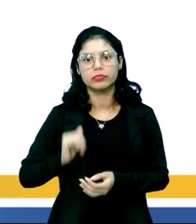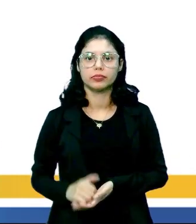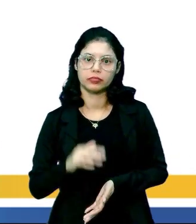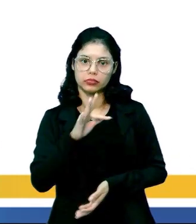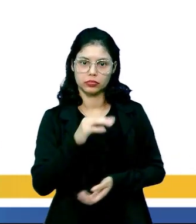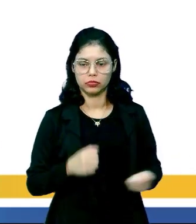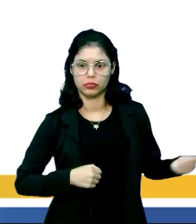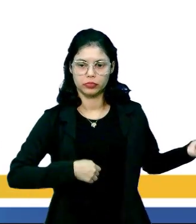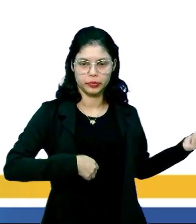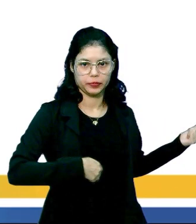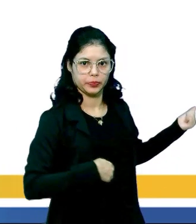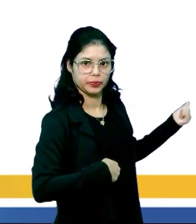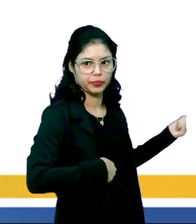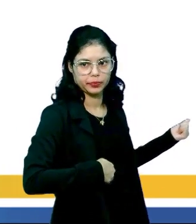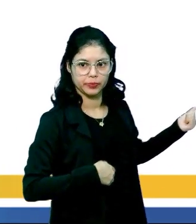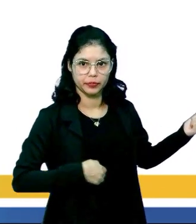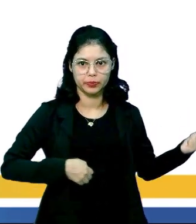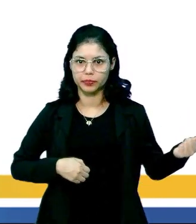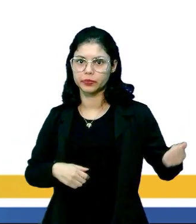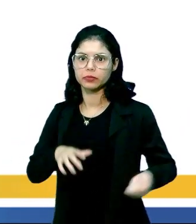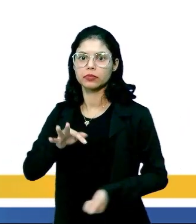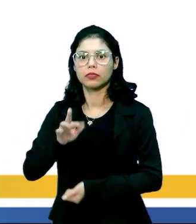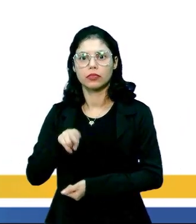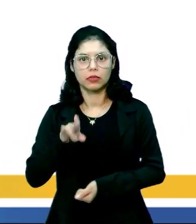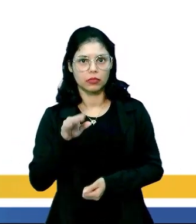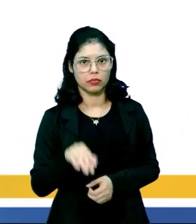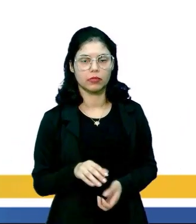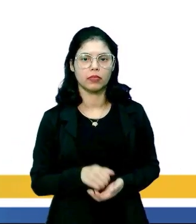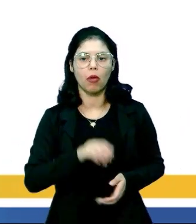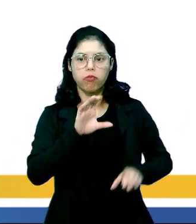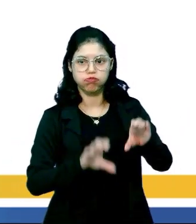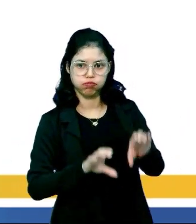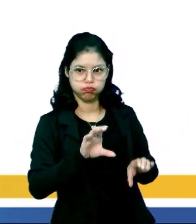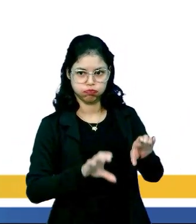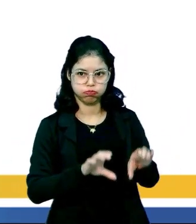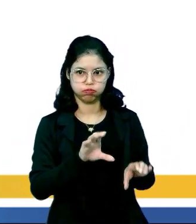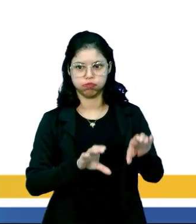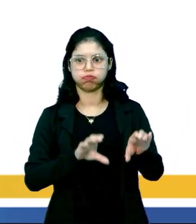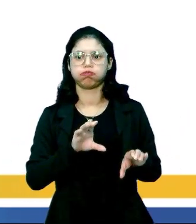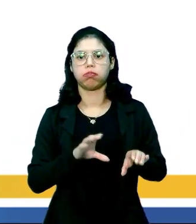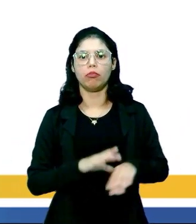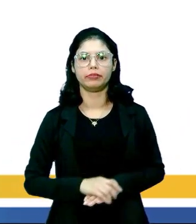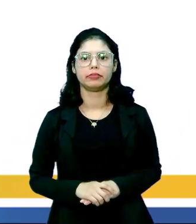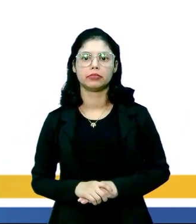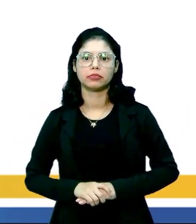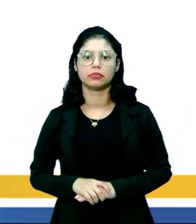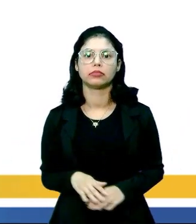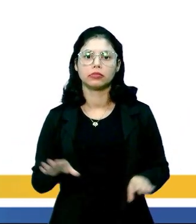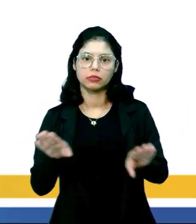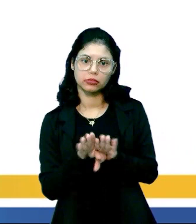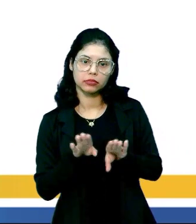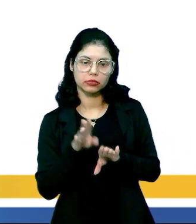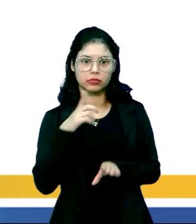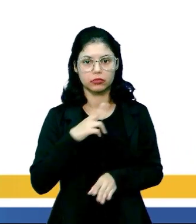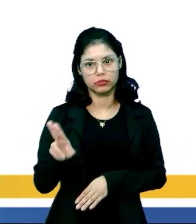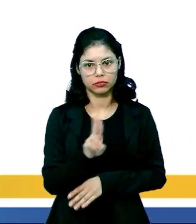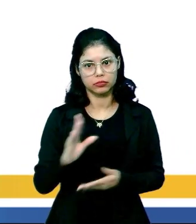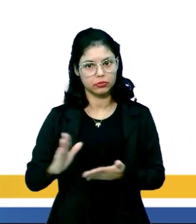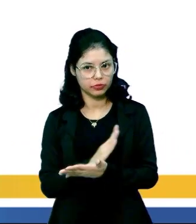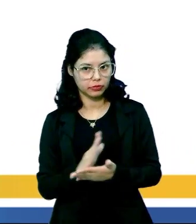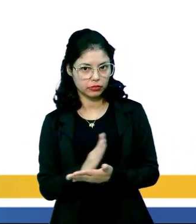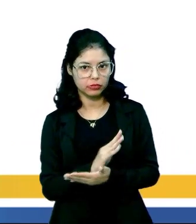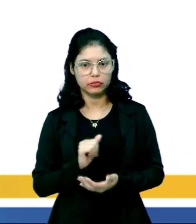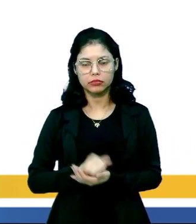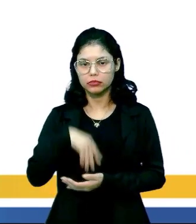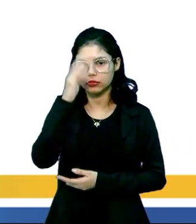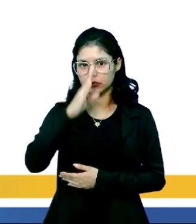eletrônica Forró e funk Ok e nós temos também o nome de algumas